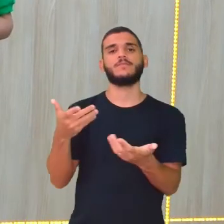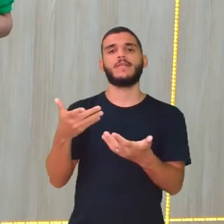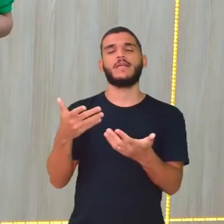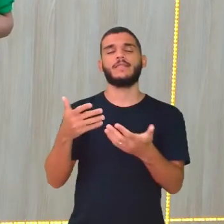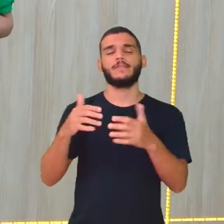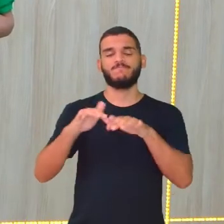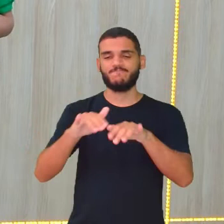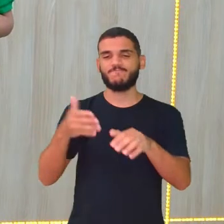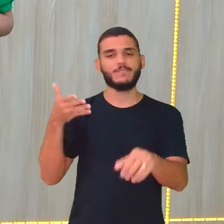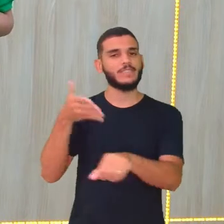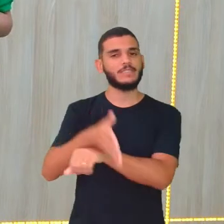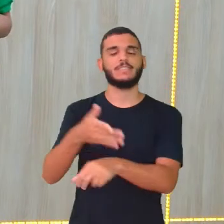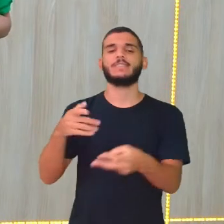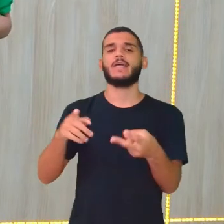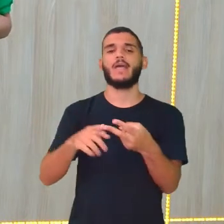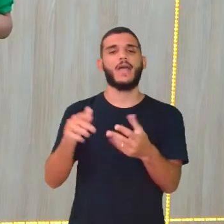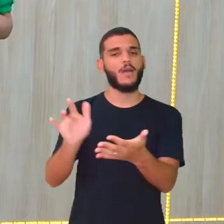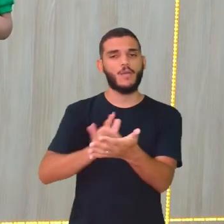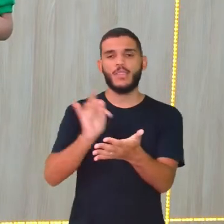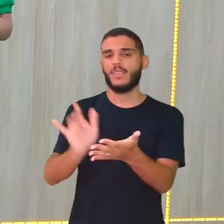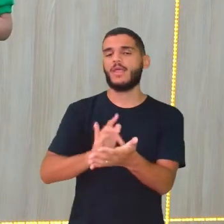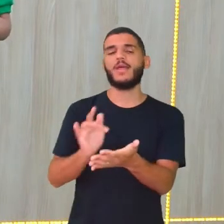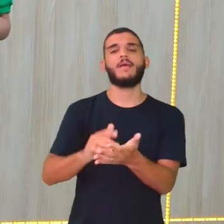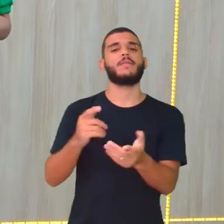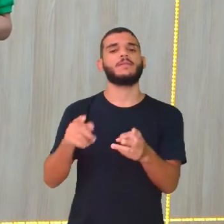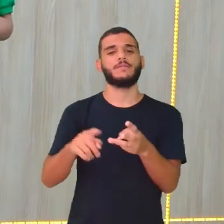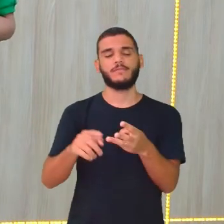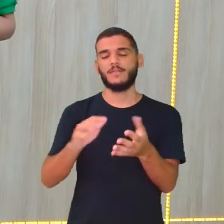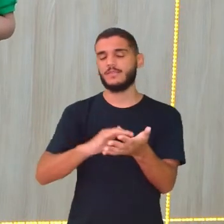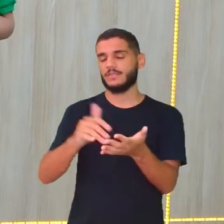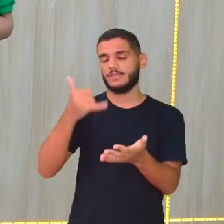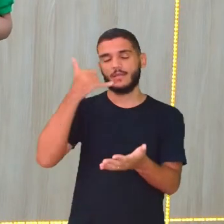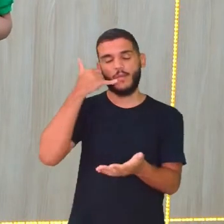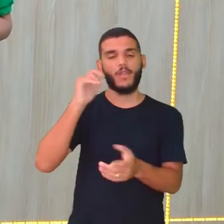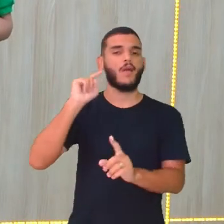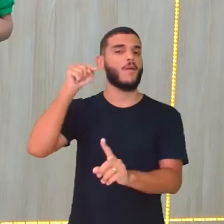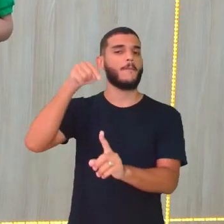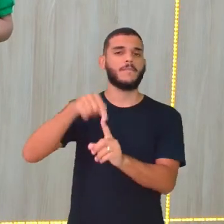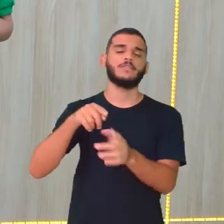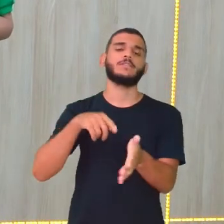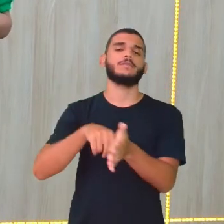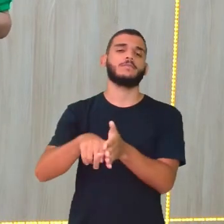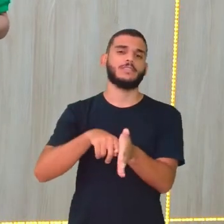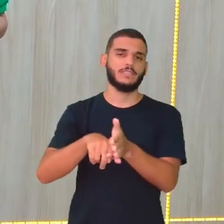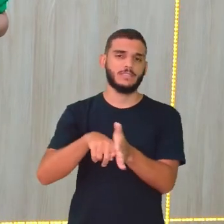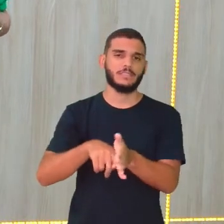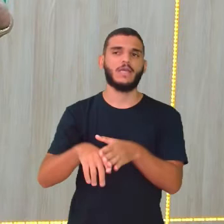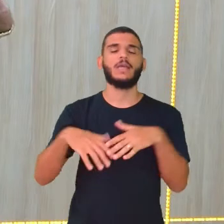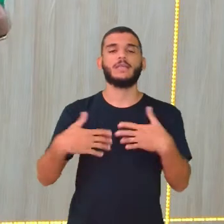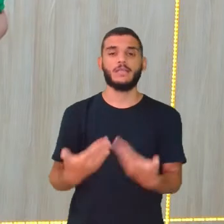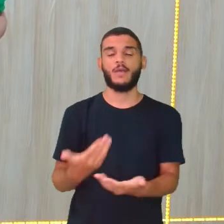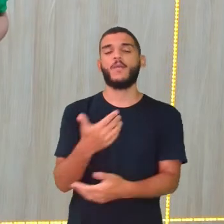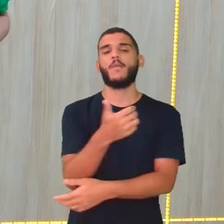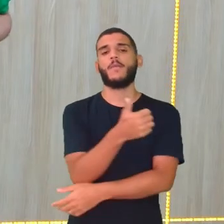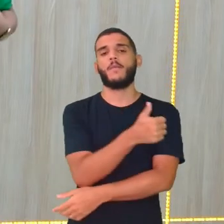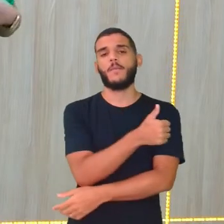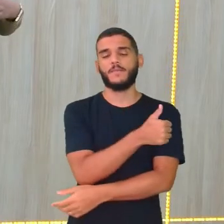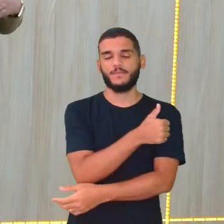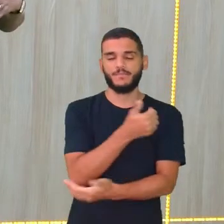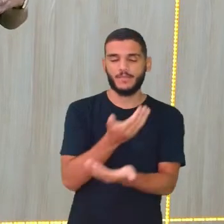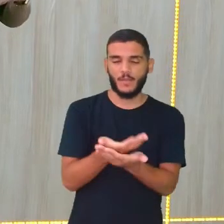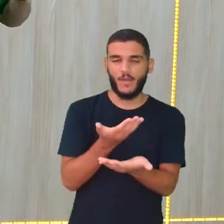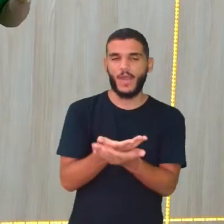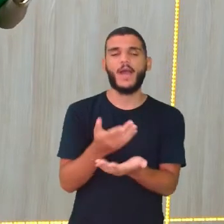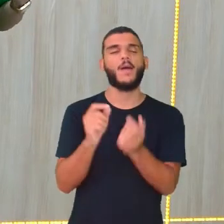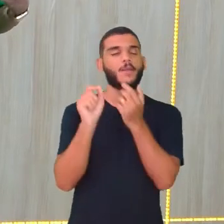tablet, um celular, é importante, com objetivos, vamos pesquisar sobre isso. Então, se numa aula de história